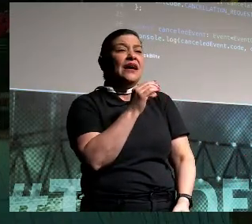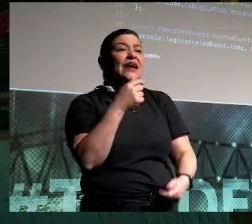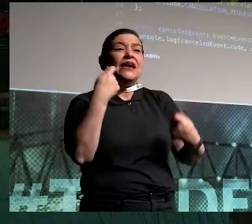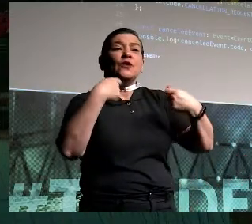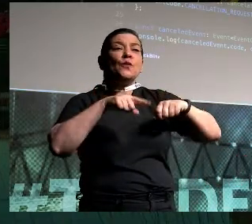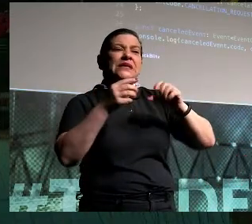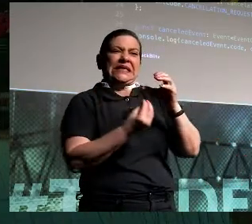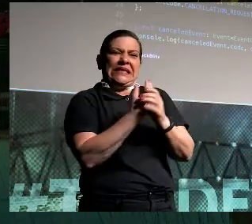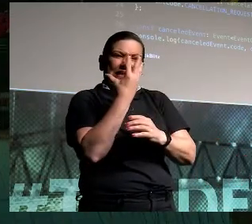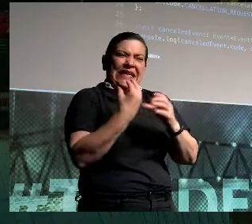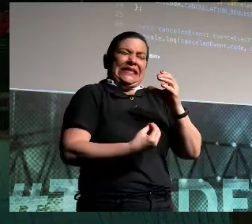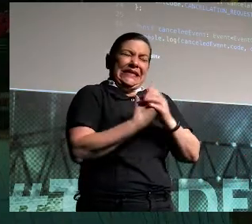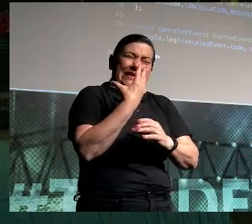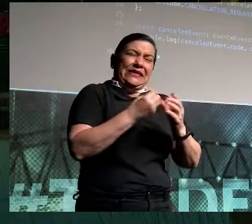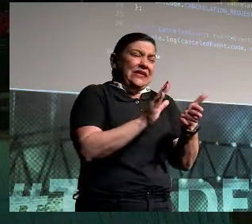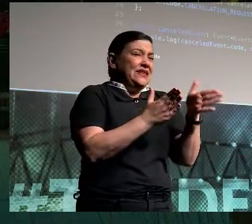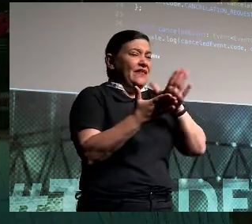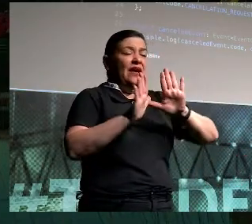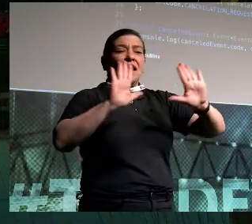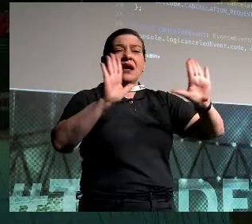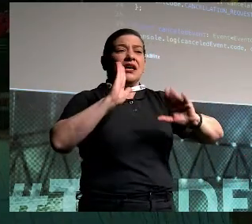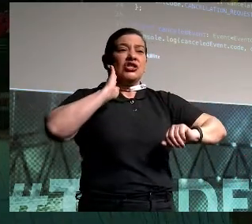1000 interfaces especializadas.